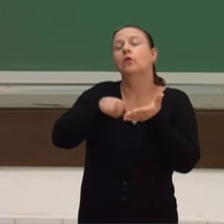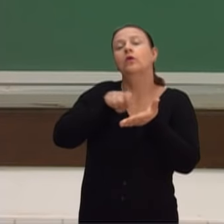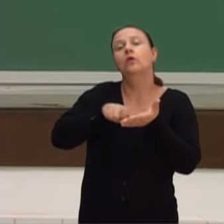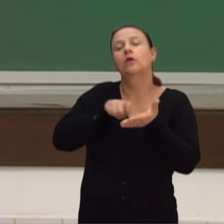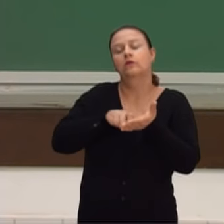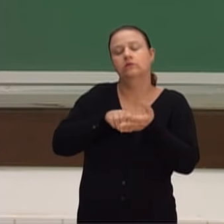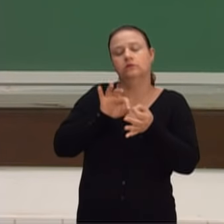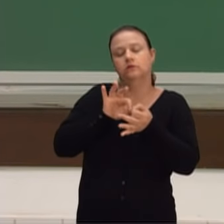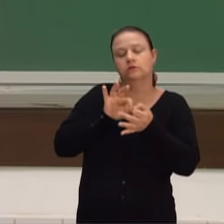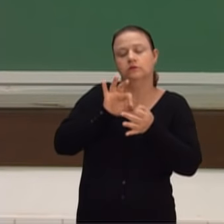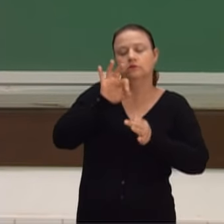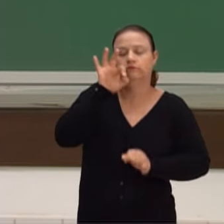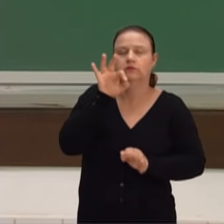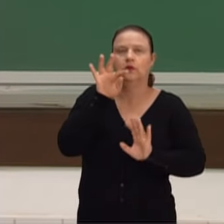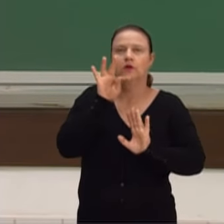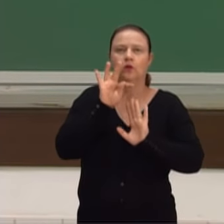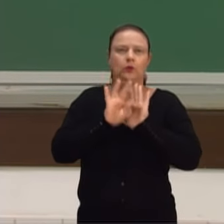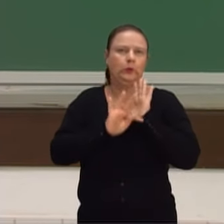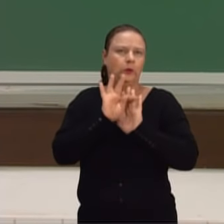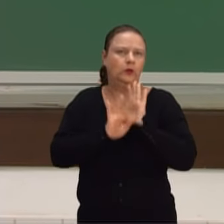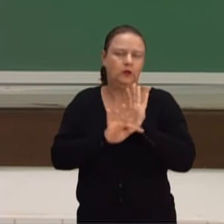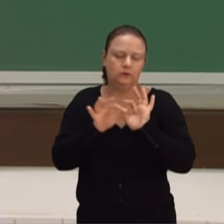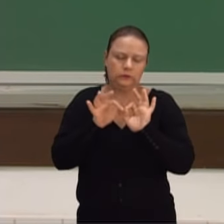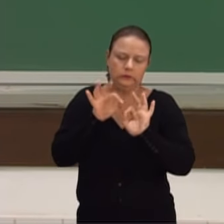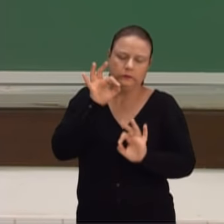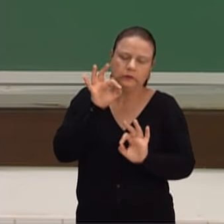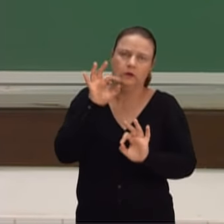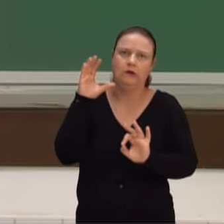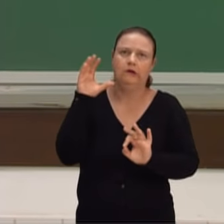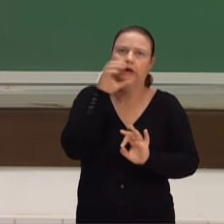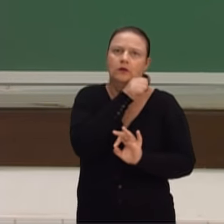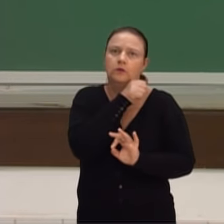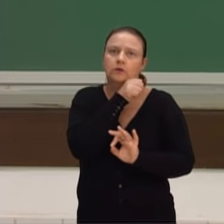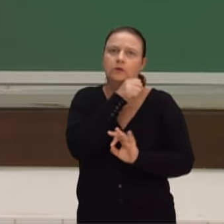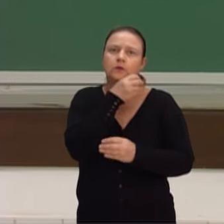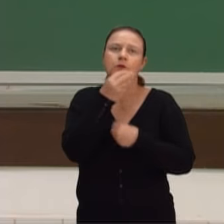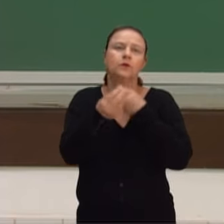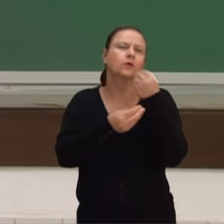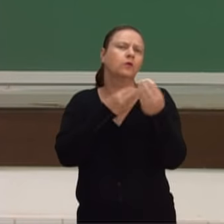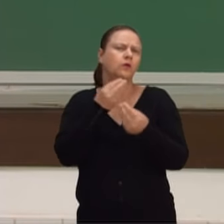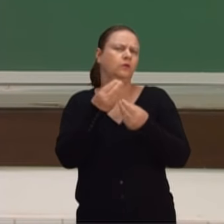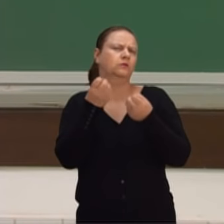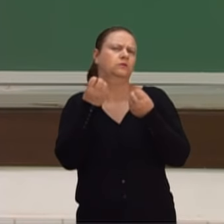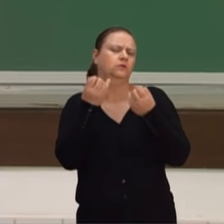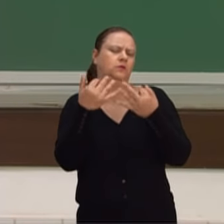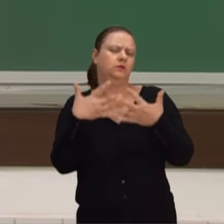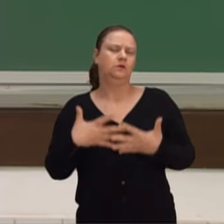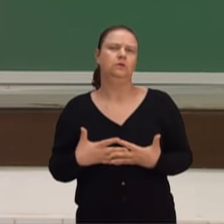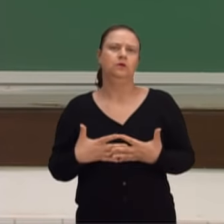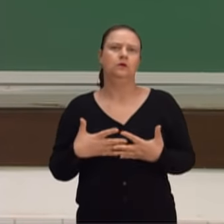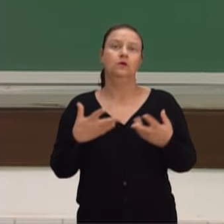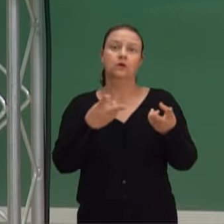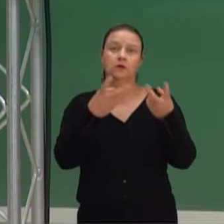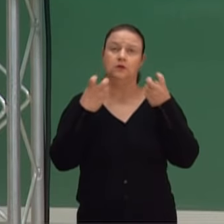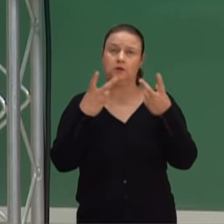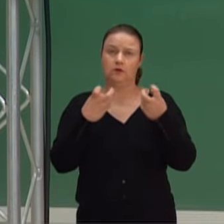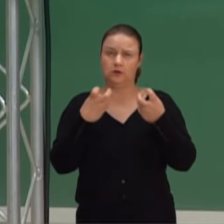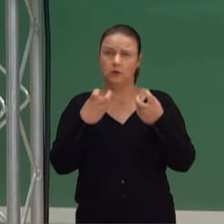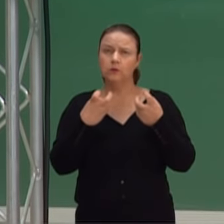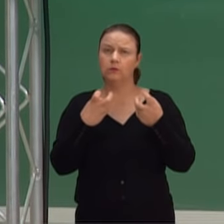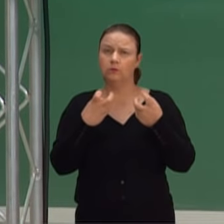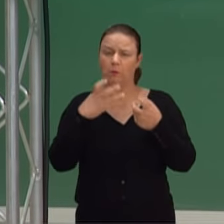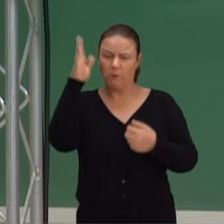parágrafo explicando essa condição. E aí, é muito como você escreveu. O que dá para a gente colocar? Você percebe os maus